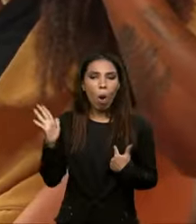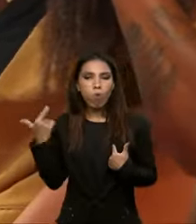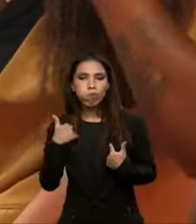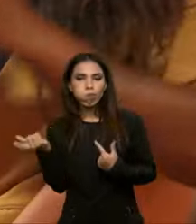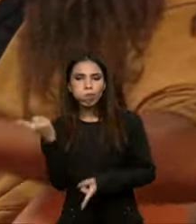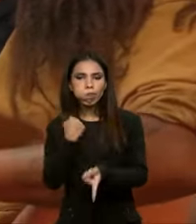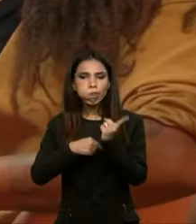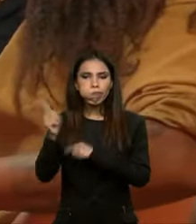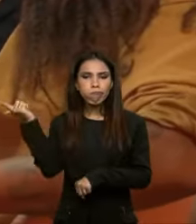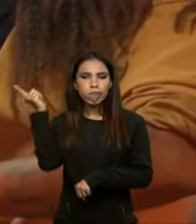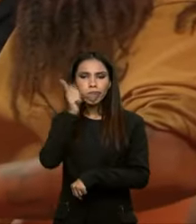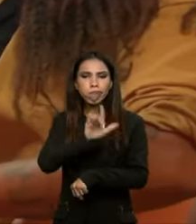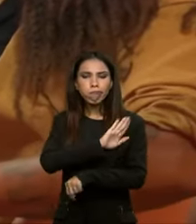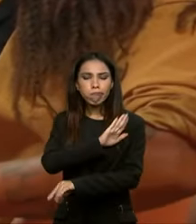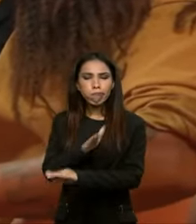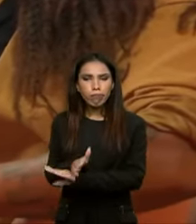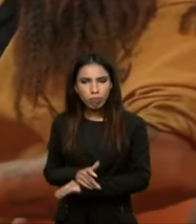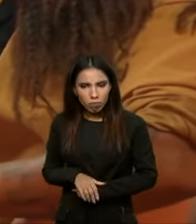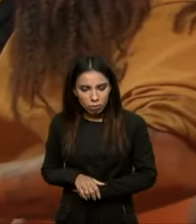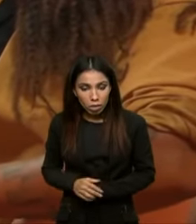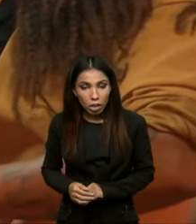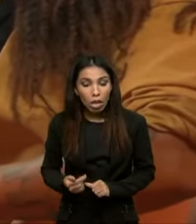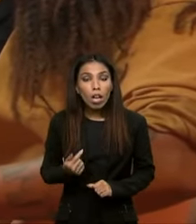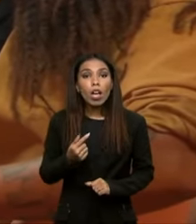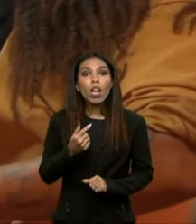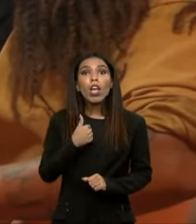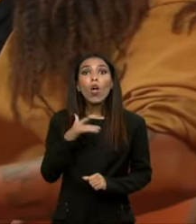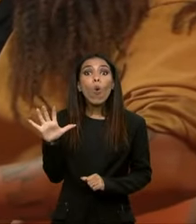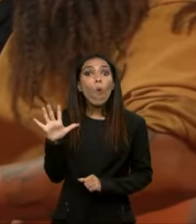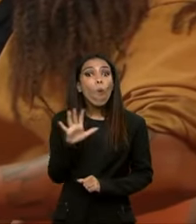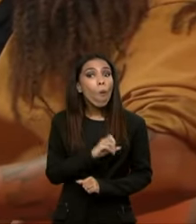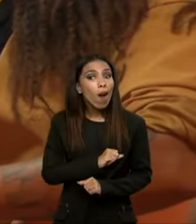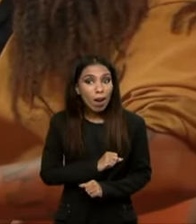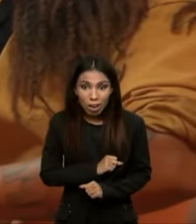adorei! Adorei! E que você ama ser, né?